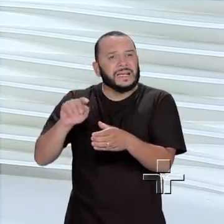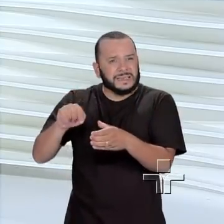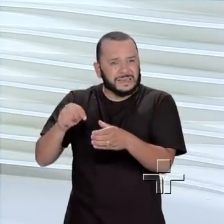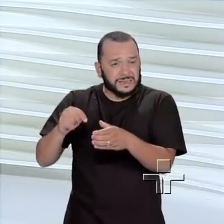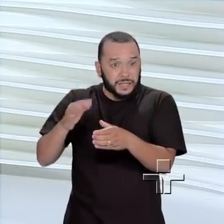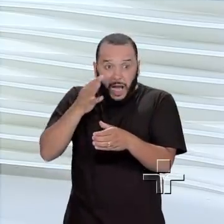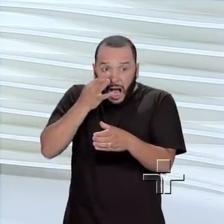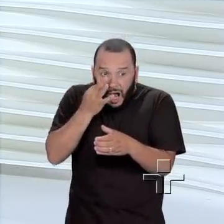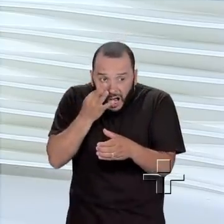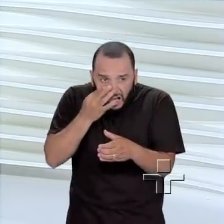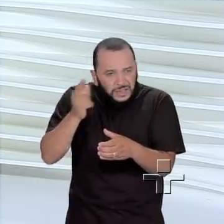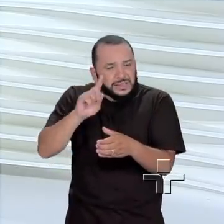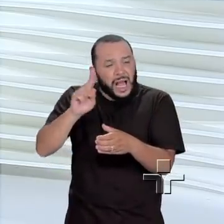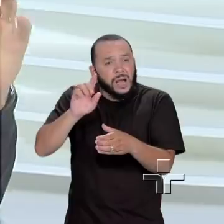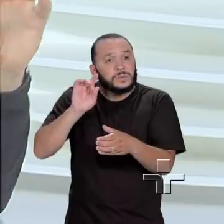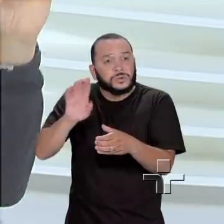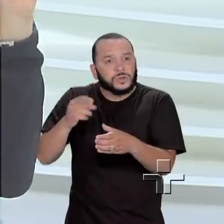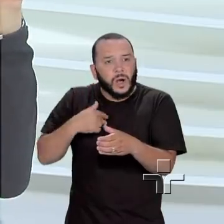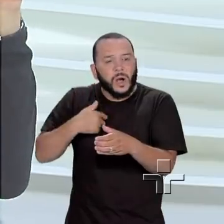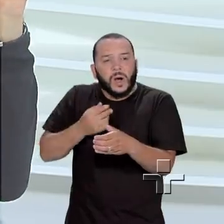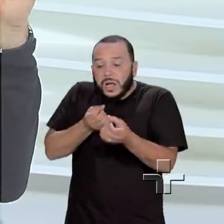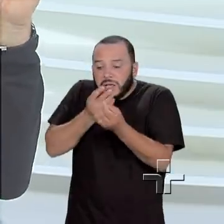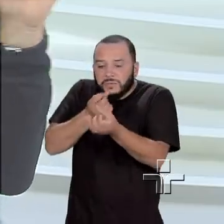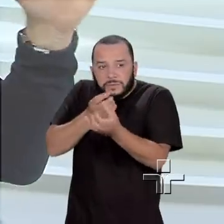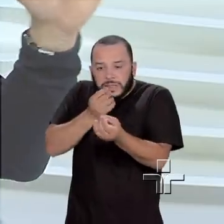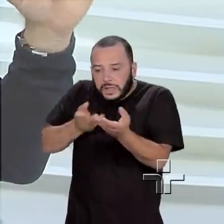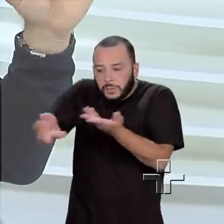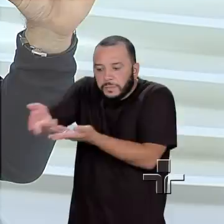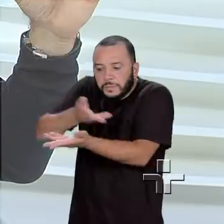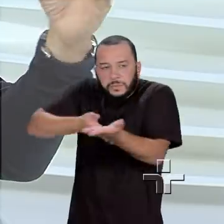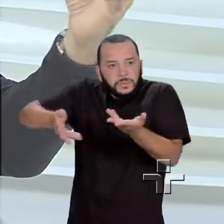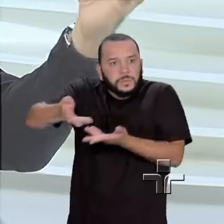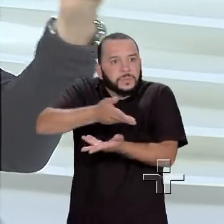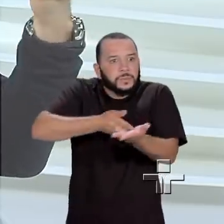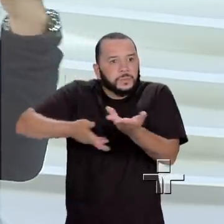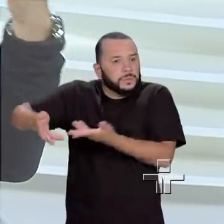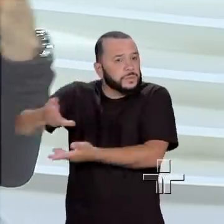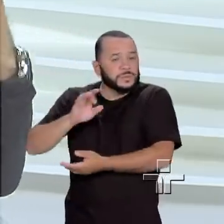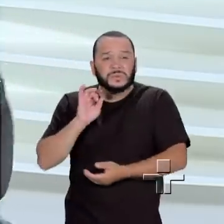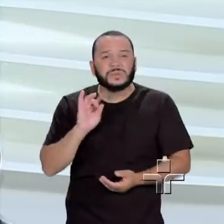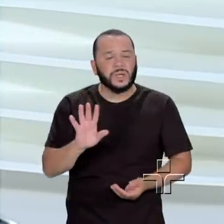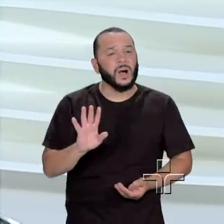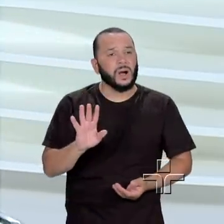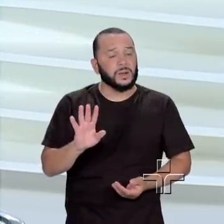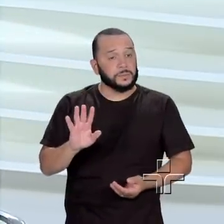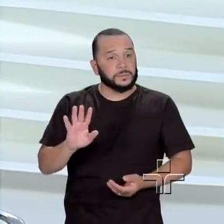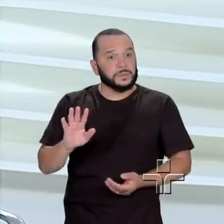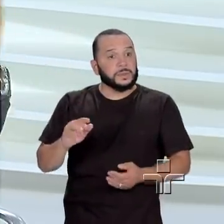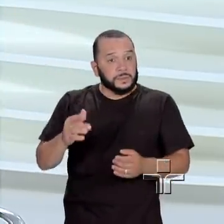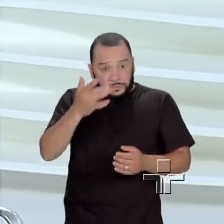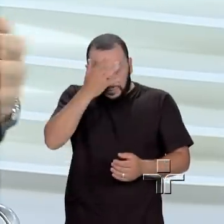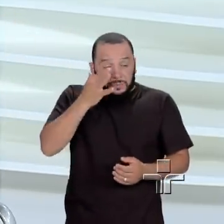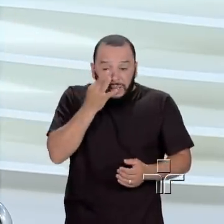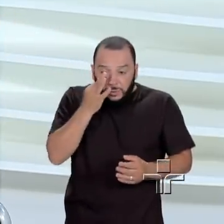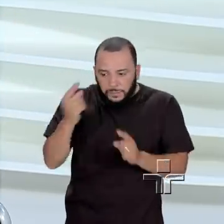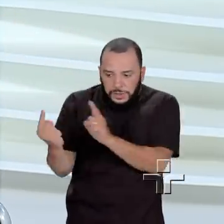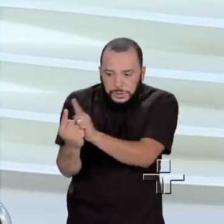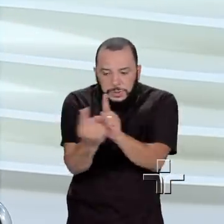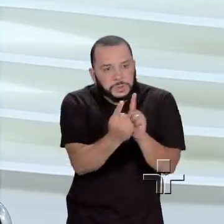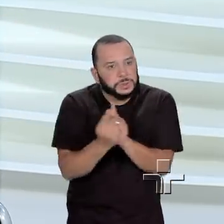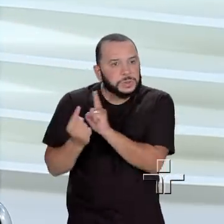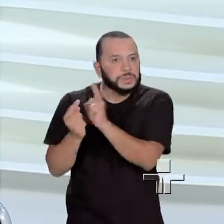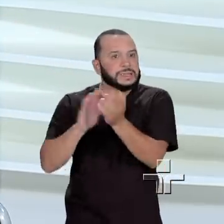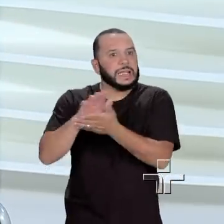consumindo, basicamente, informação que vem, aspas, de ninguém. Vem de sistemas de produção de informação, de sistemas de